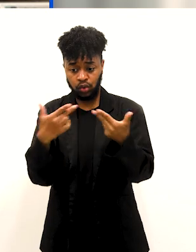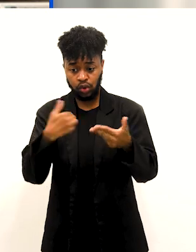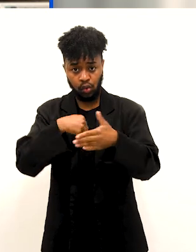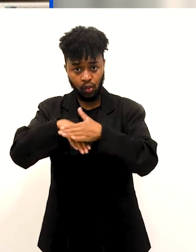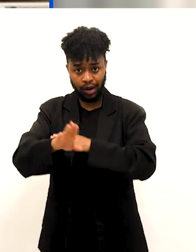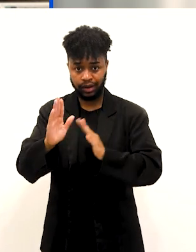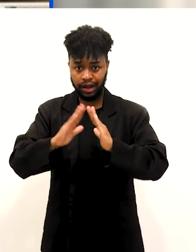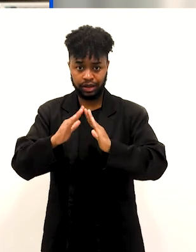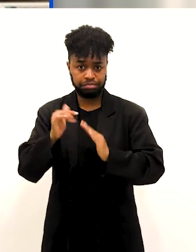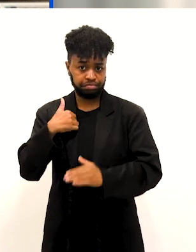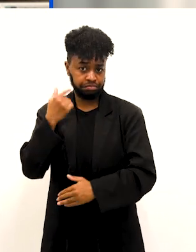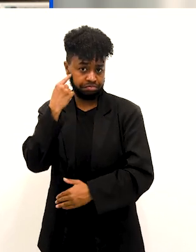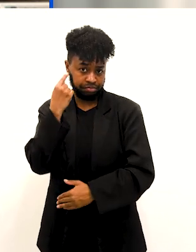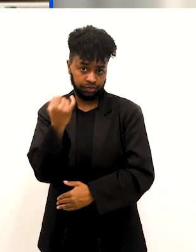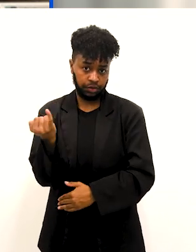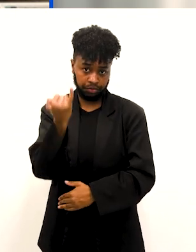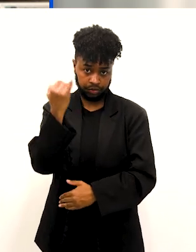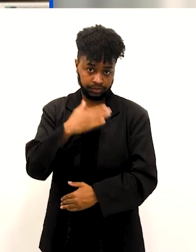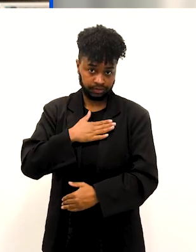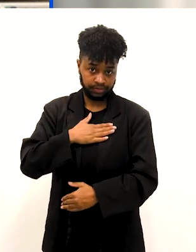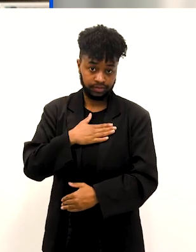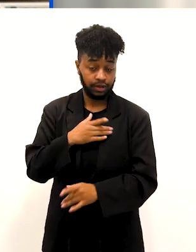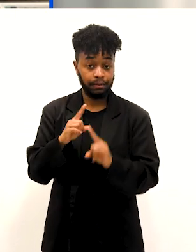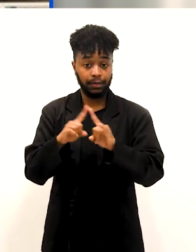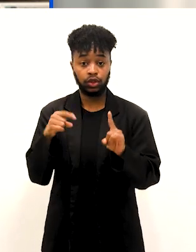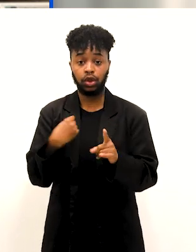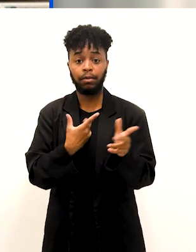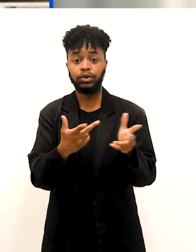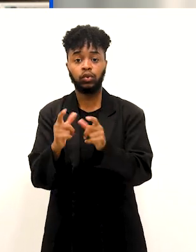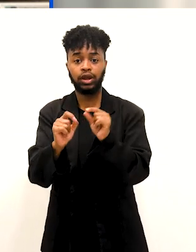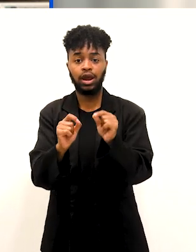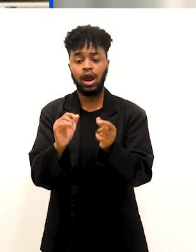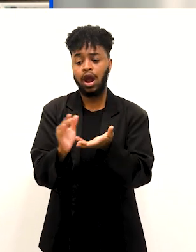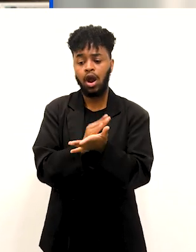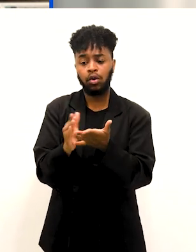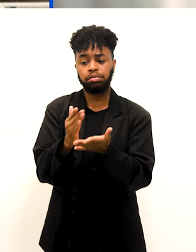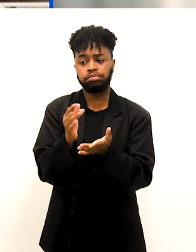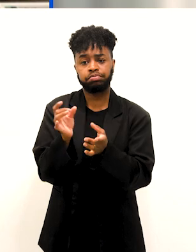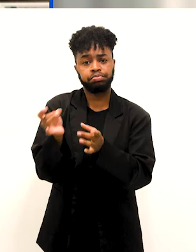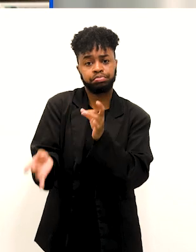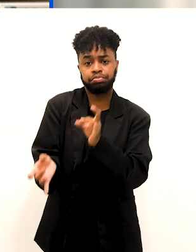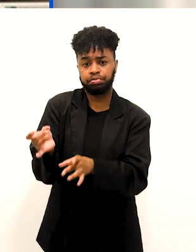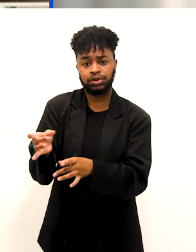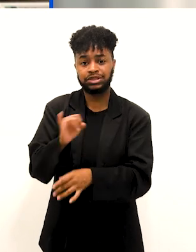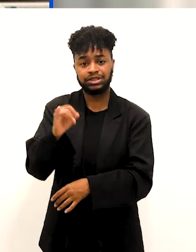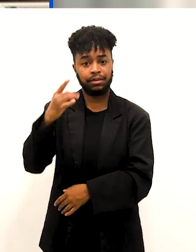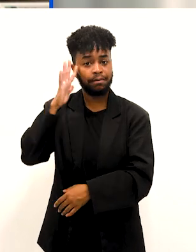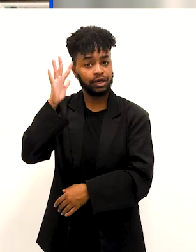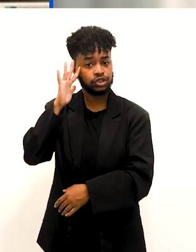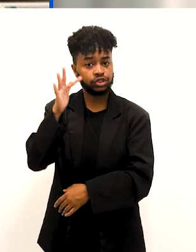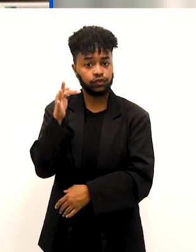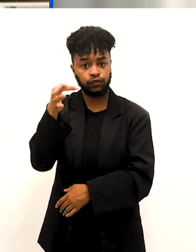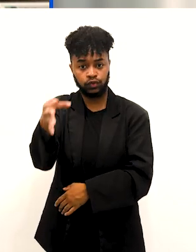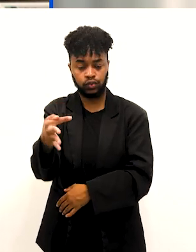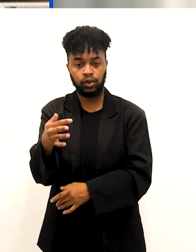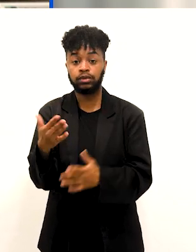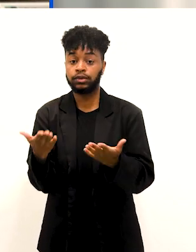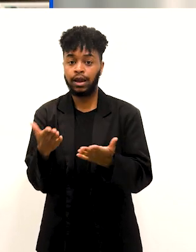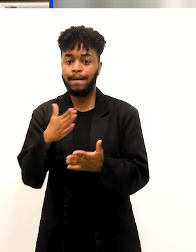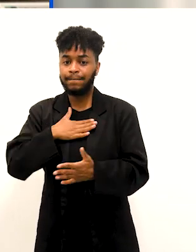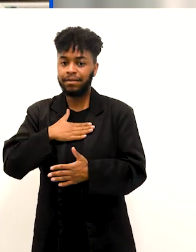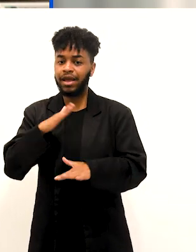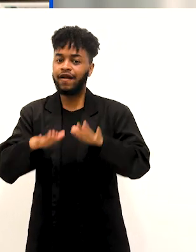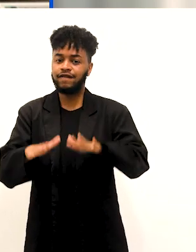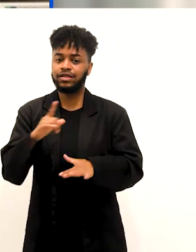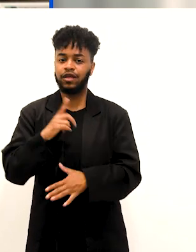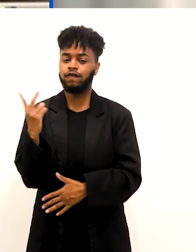que eu tenho em casa, que eu acho que são importantes para mim? A gente vai perceber que muita coisa seria descartada no momento que a gente se imagina lá na frente. Então, o valor que tem